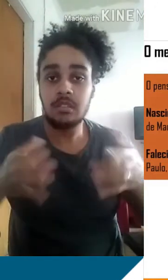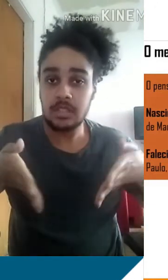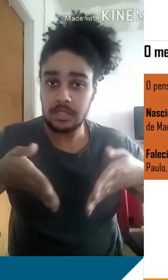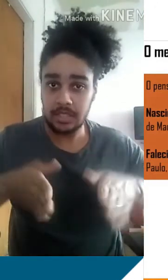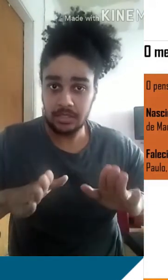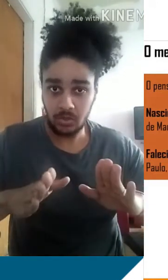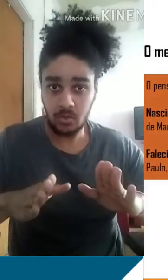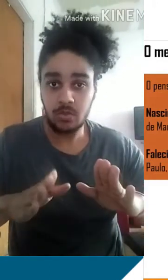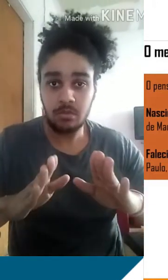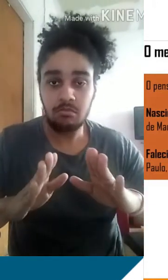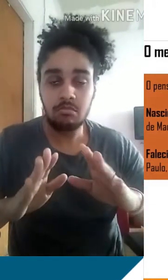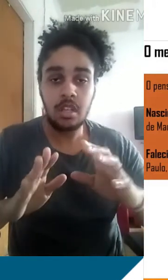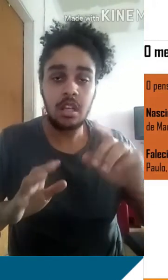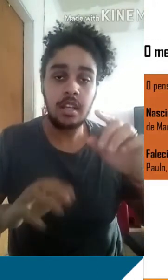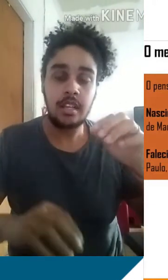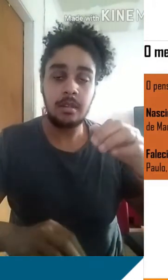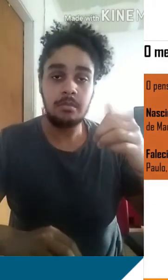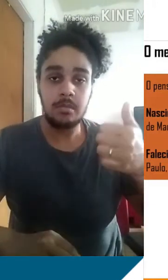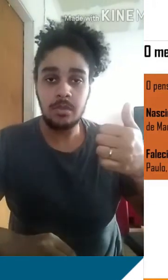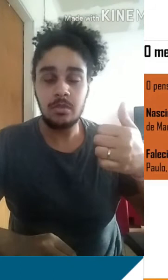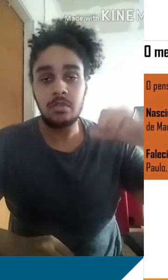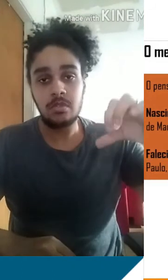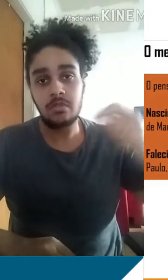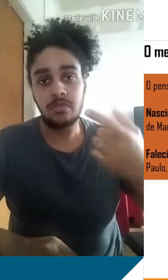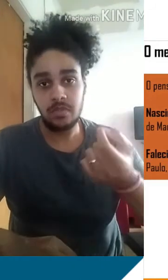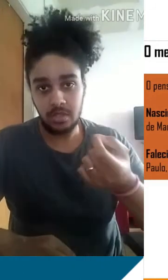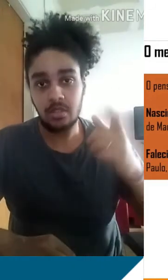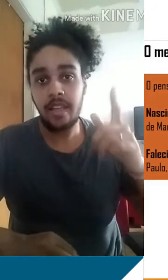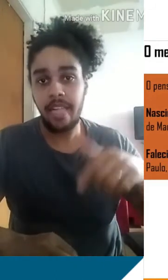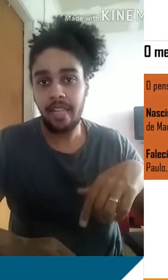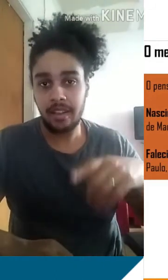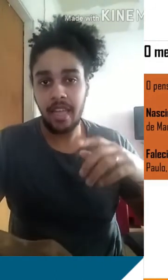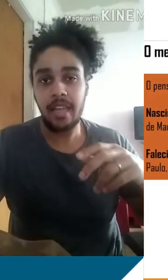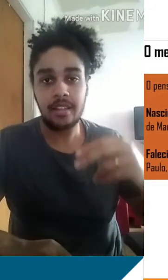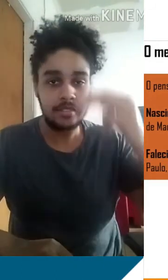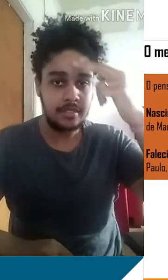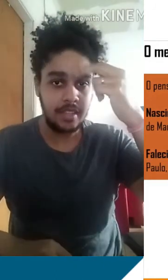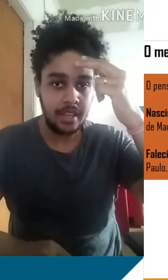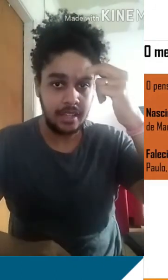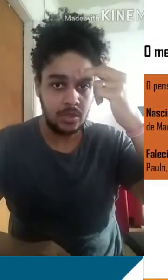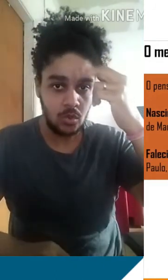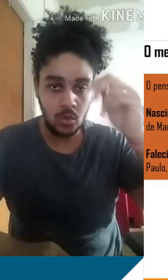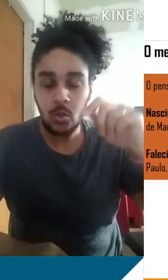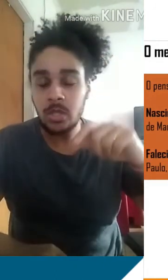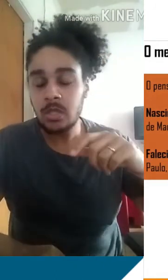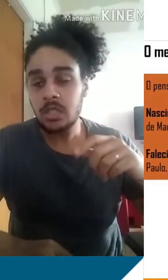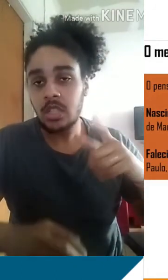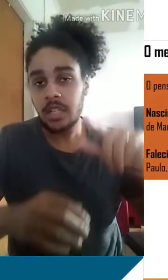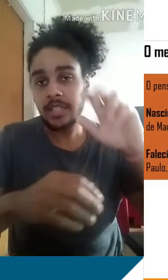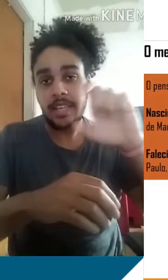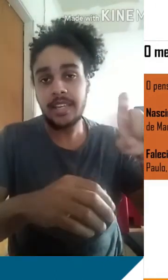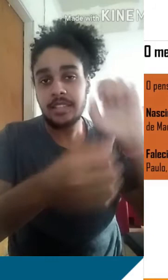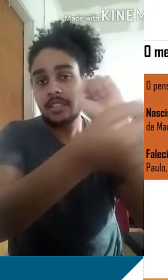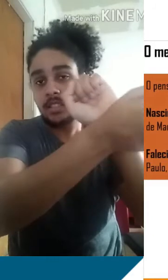de negros escravizados, na verdade, e morre na cidade de São Paulo em 2001. Tá? Para quem não sabe, o Milton ele ganha